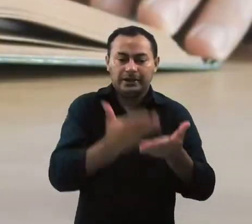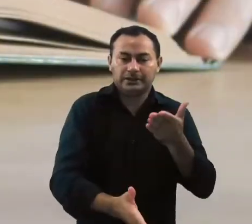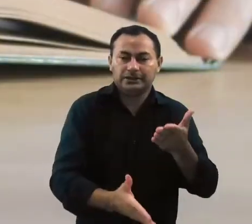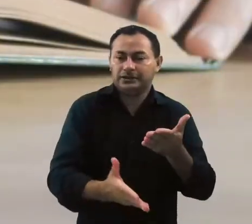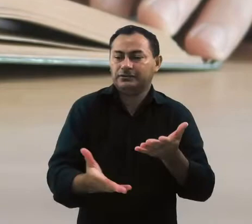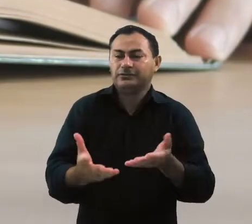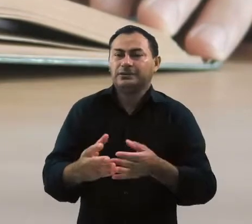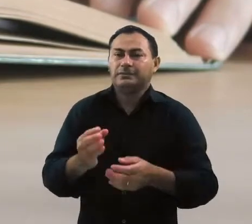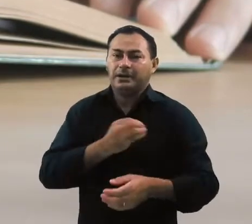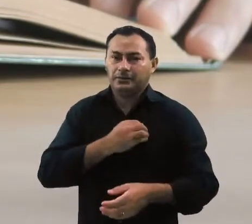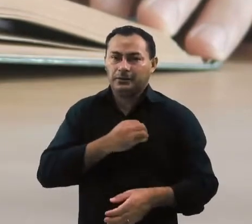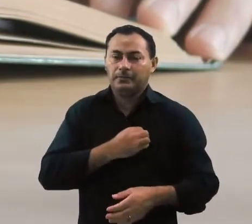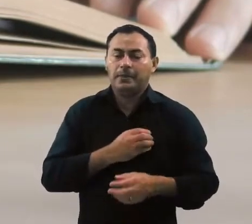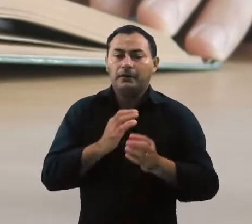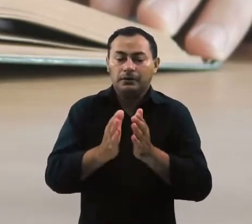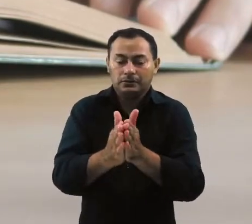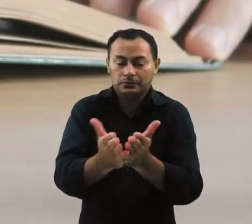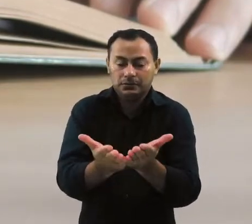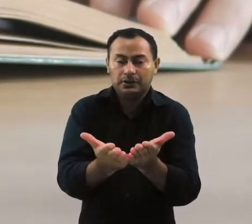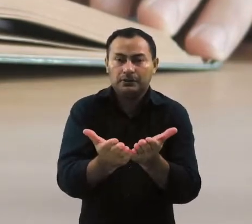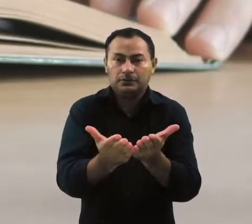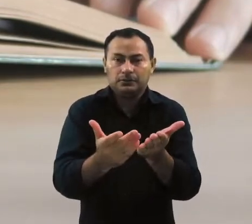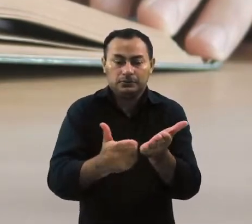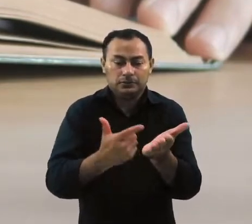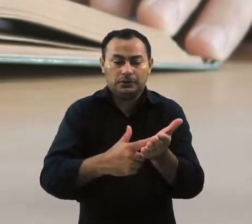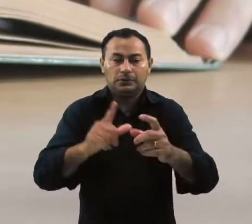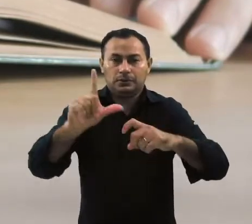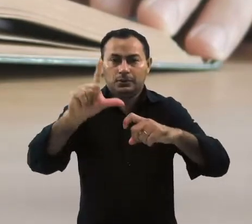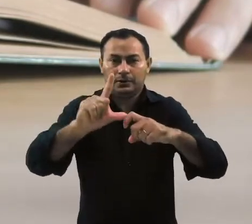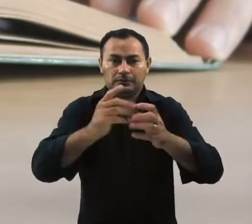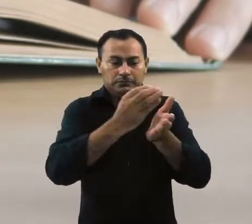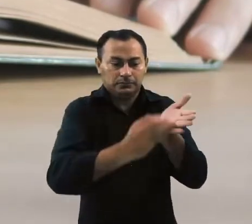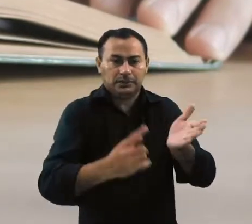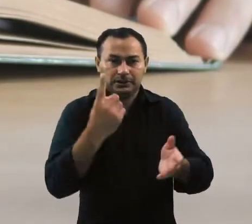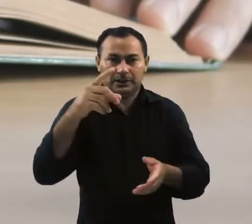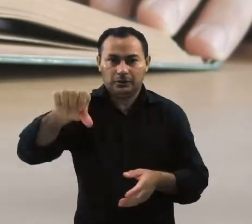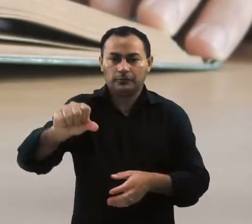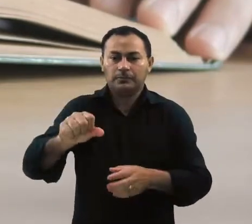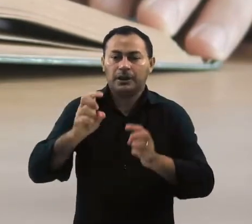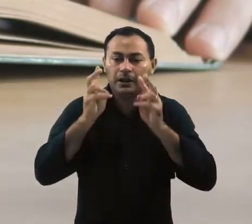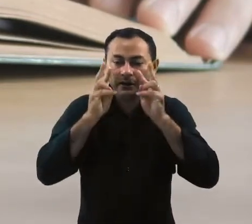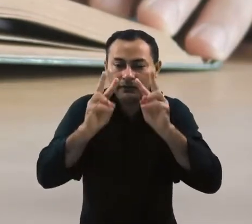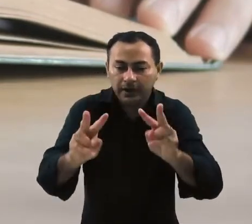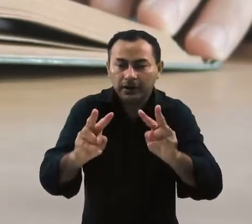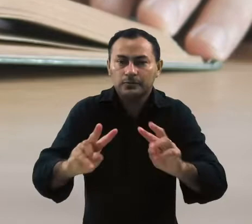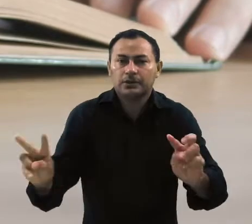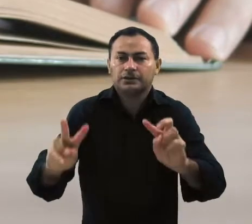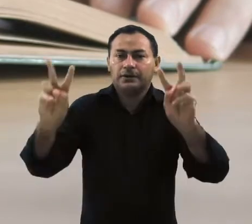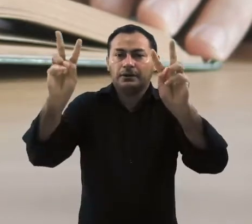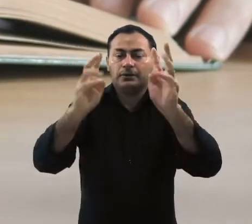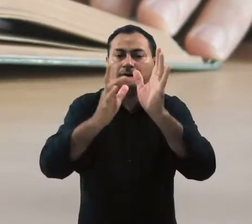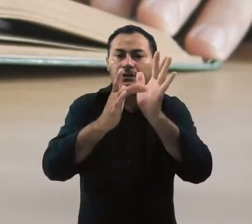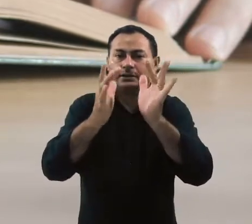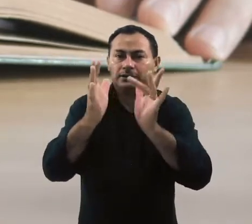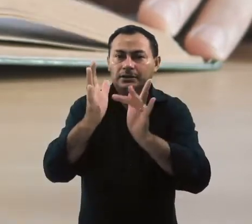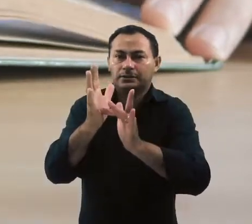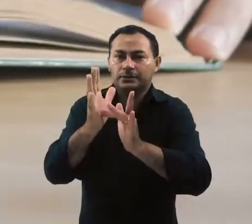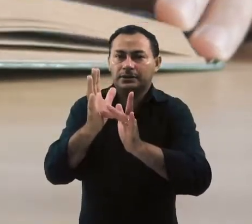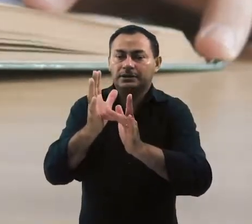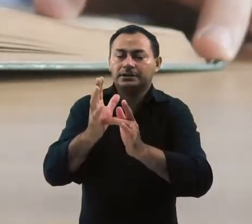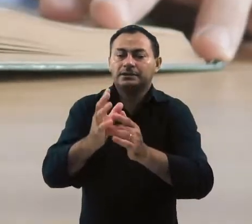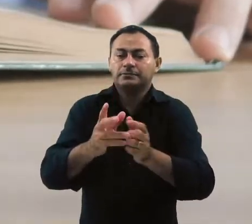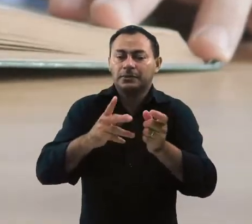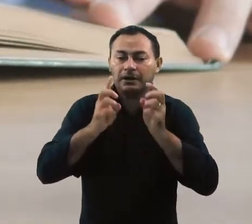Abra sua Bíblia no Evangelho de Lucas Capítulo 19 veremos mais uma ilustração do valor que Jesus deu ao que ele chamou de